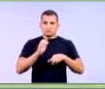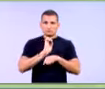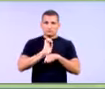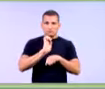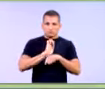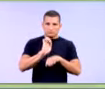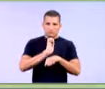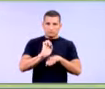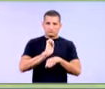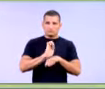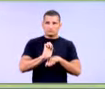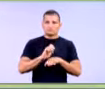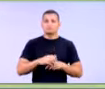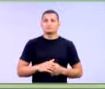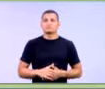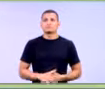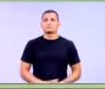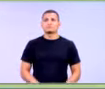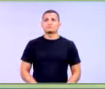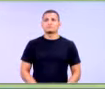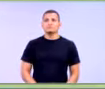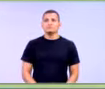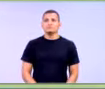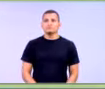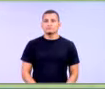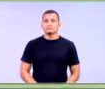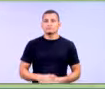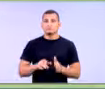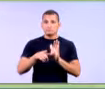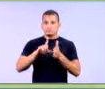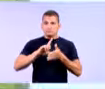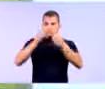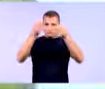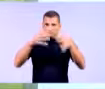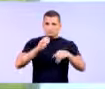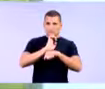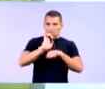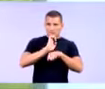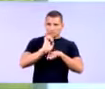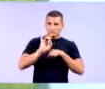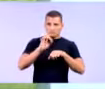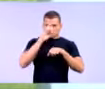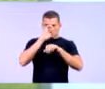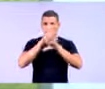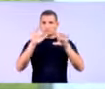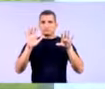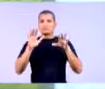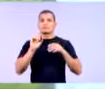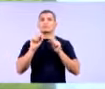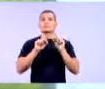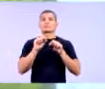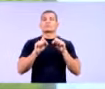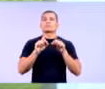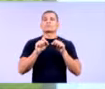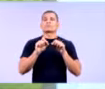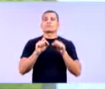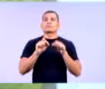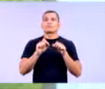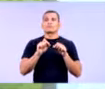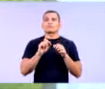do estágio. Antes da gente falar um estágio, vamos só esclarecer o que é para